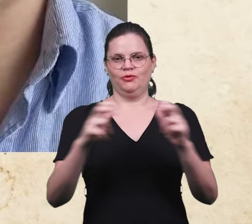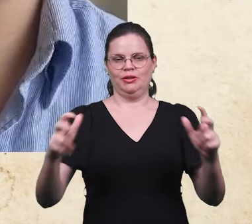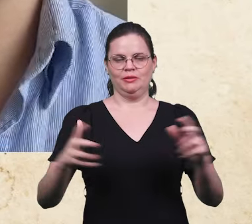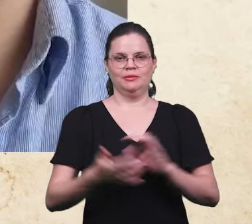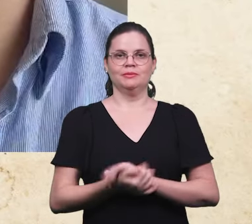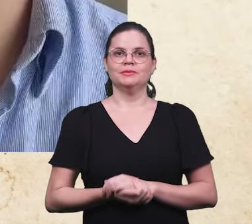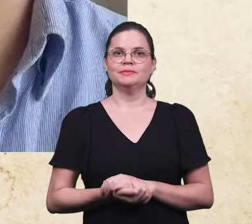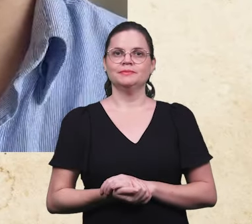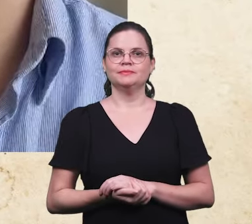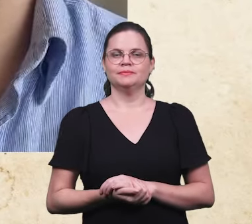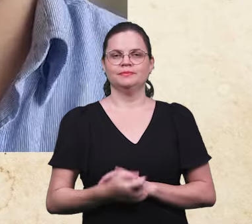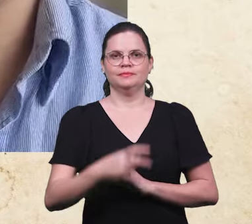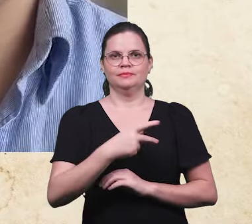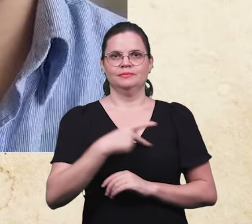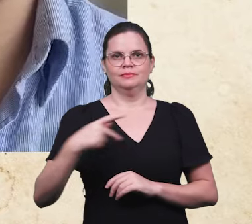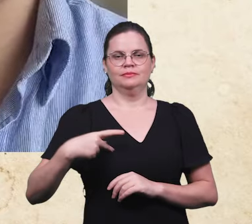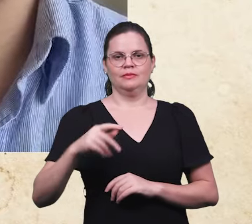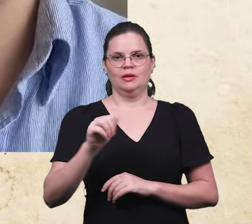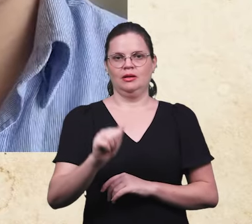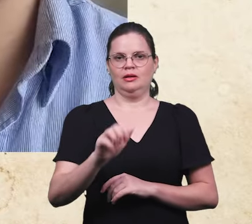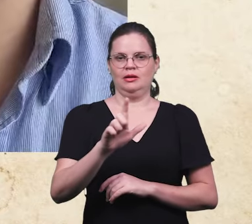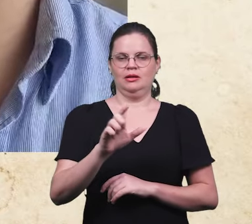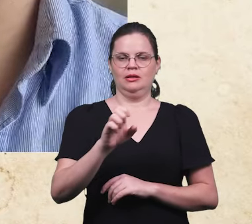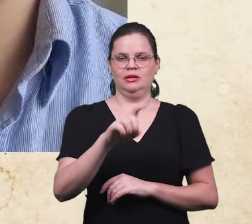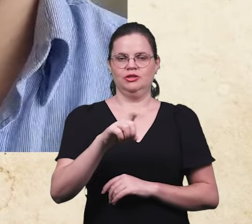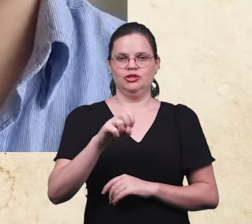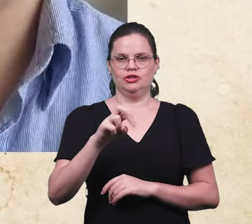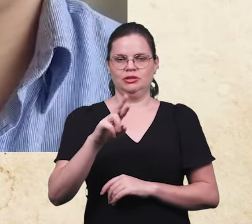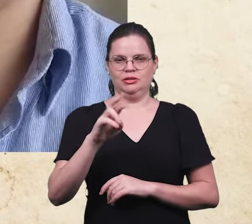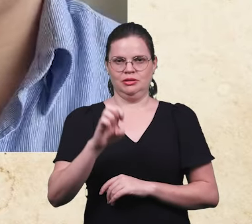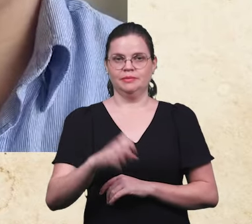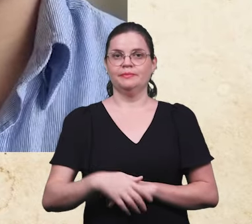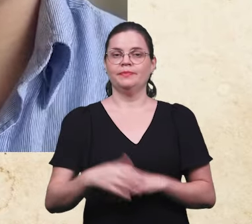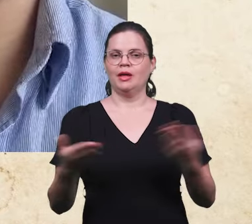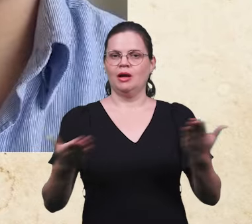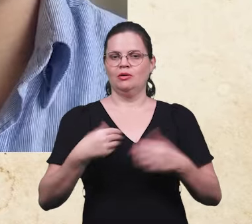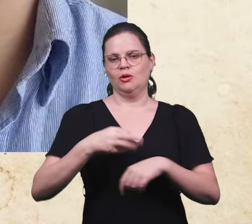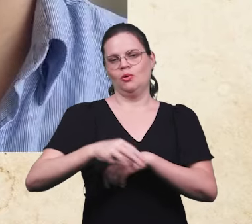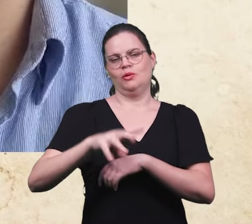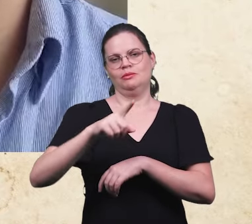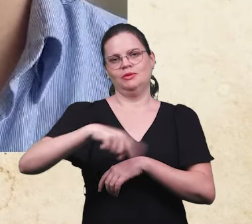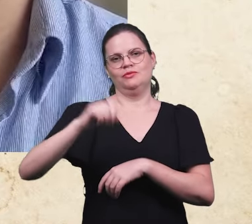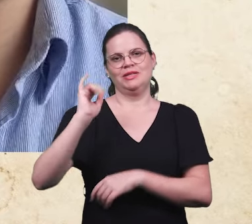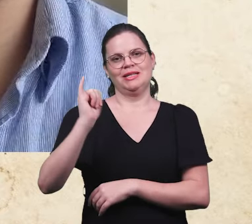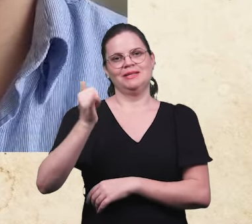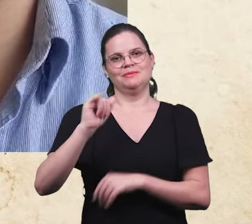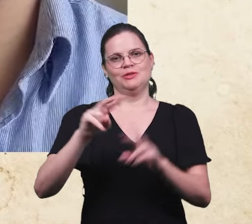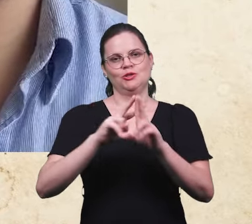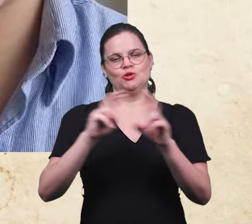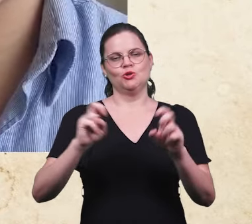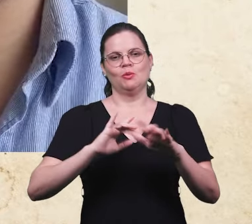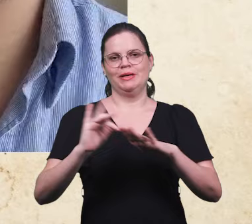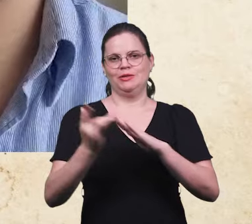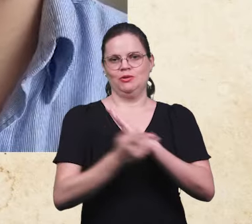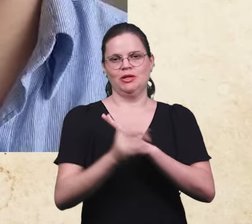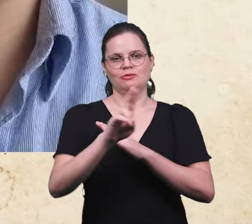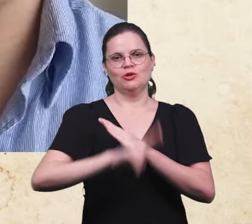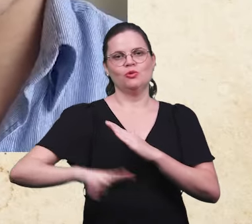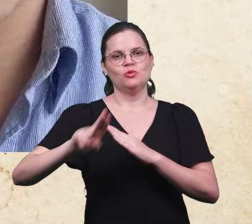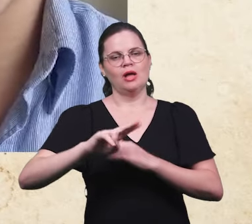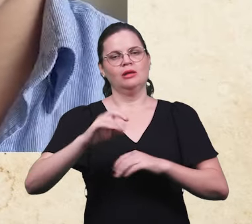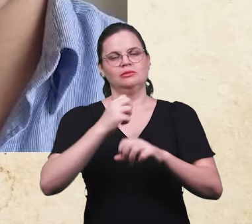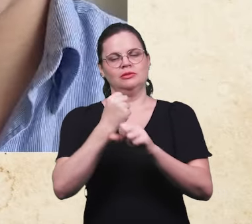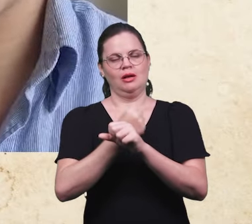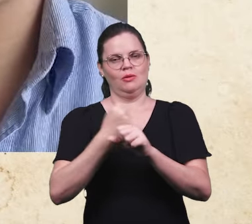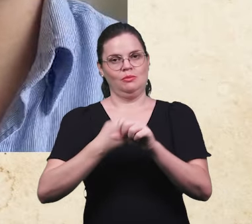Catarina, sob o ministério do pastor Alexandre Oliveira. Vim compartilhar um pouco da minha experiência com a obra do Senhor nas redes sociais. Eu